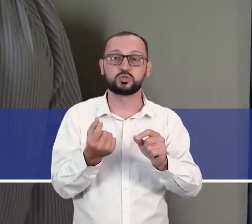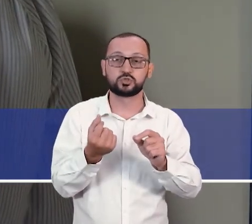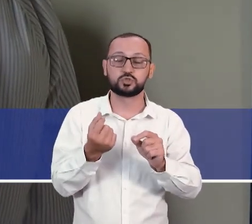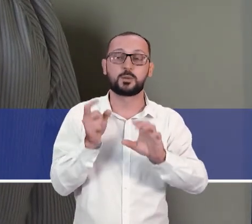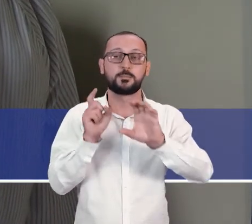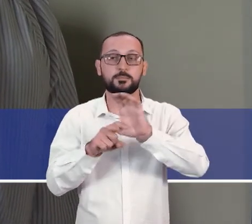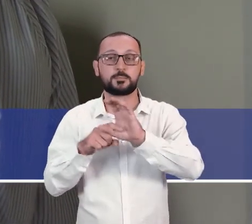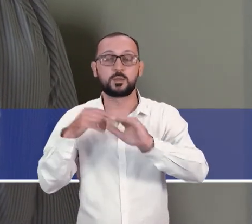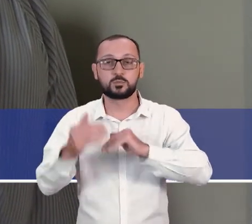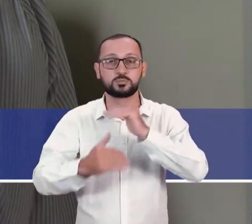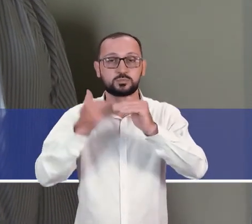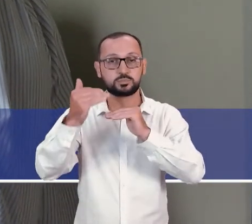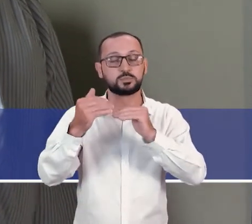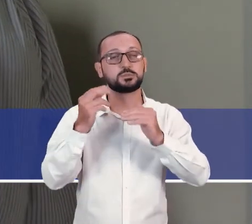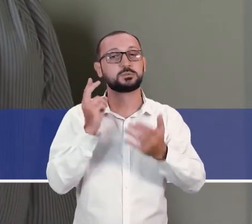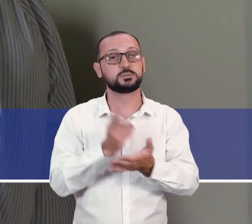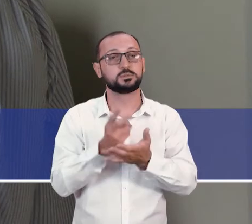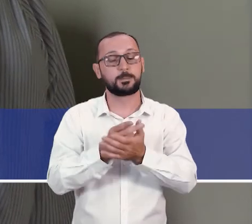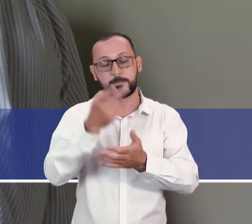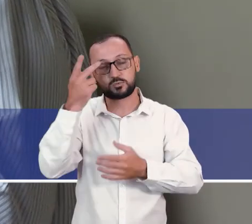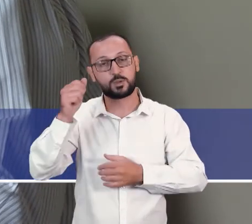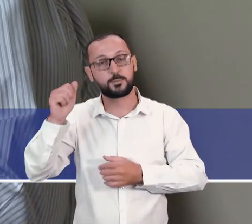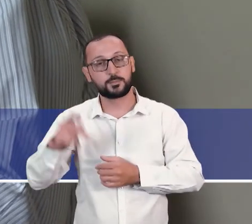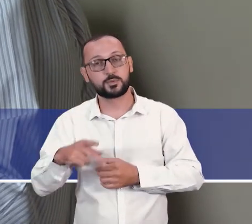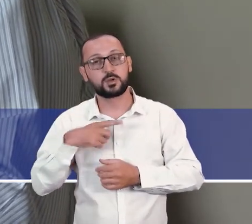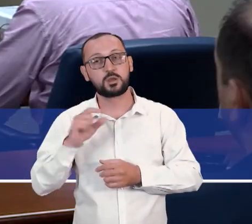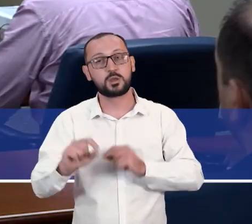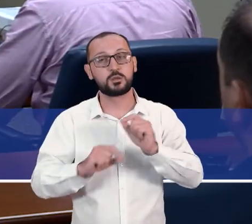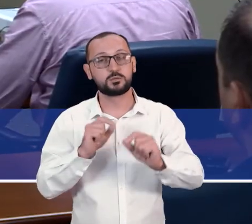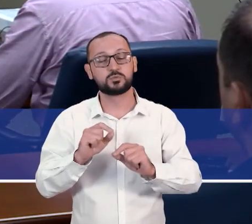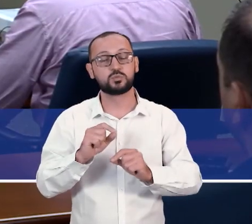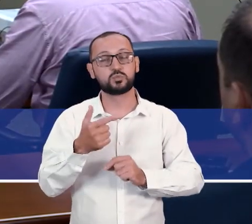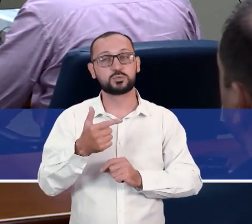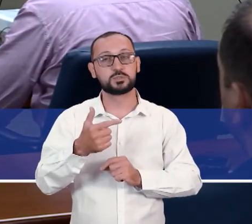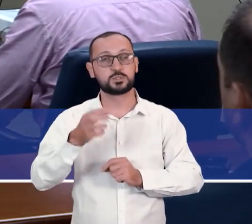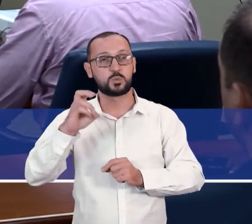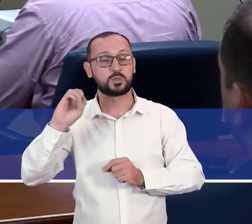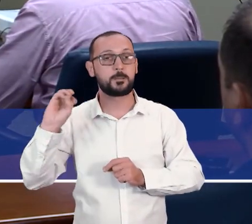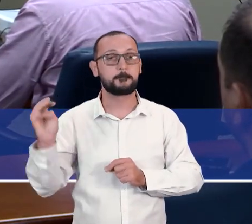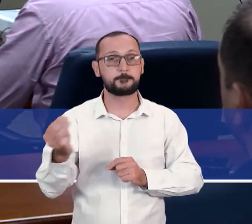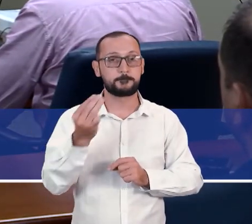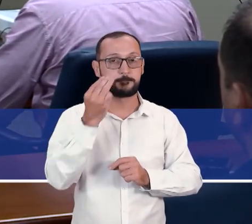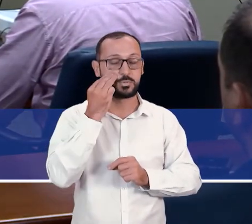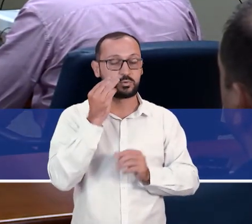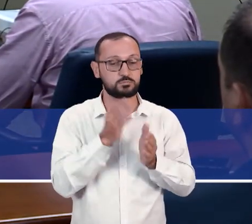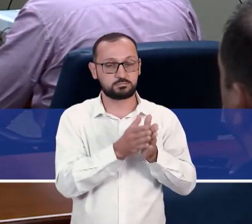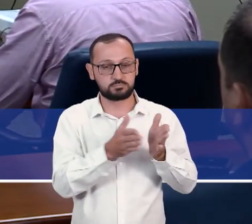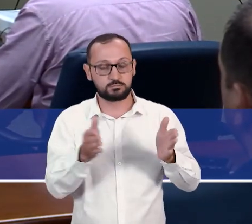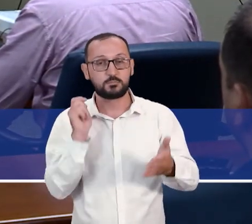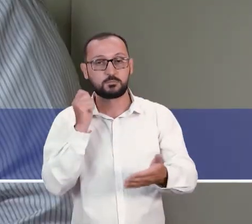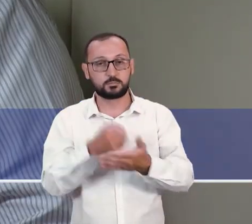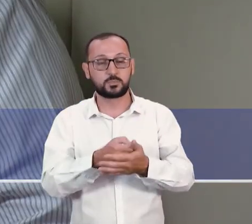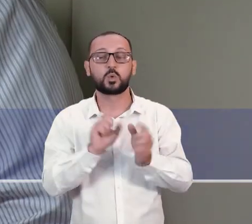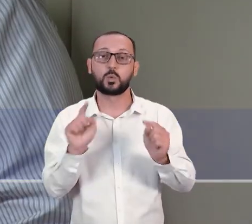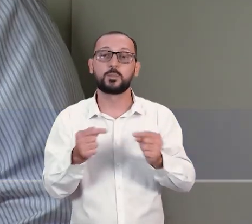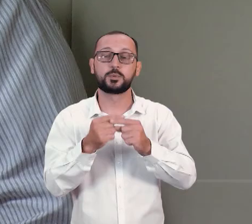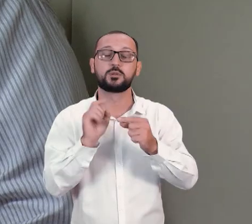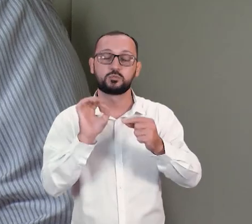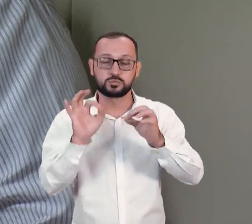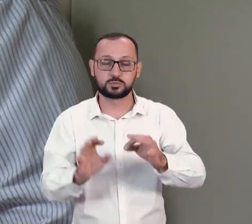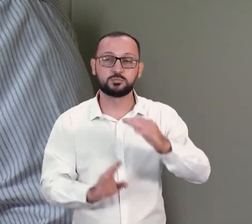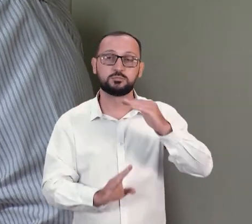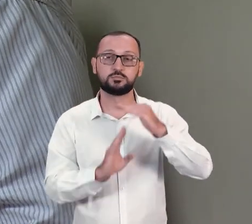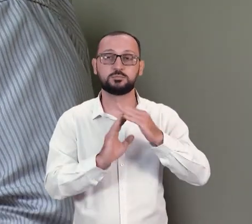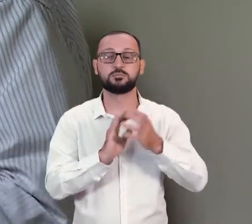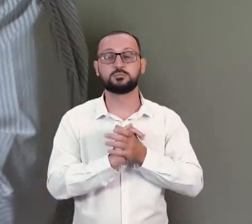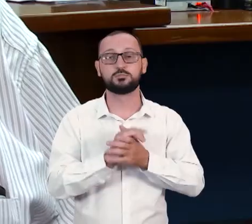com o crescimento de despesas com pessoal inativo e pensionistas, os 250 milhões de reais gastos no período se adequam ao